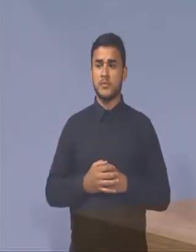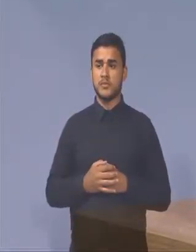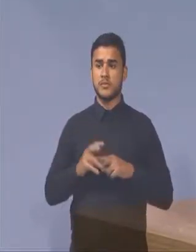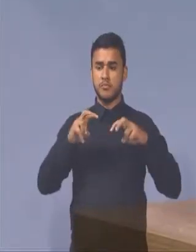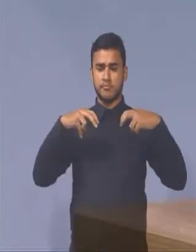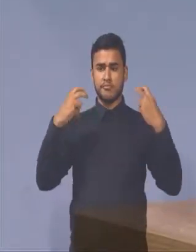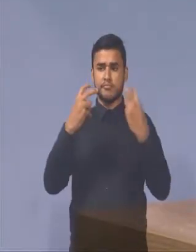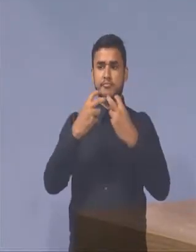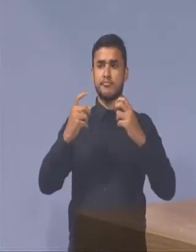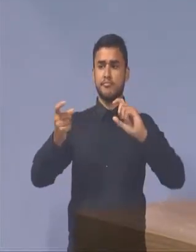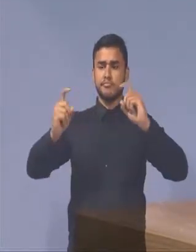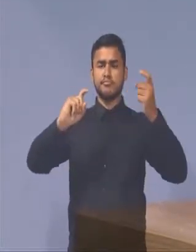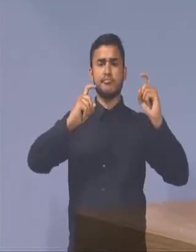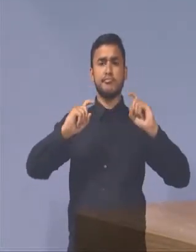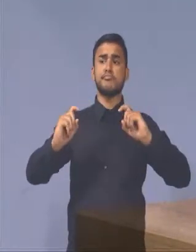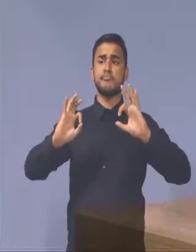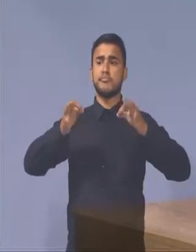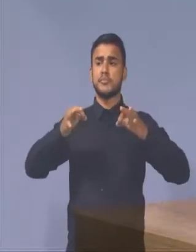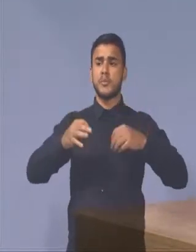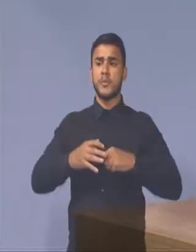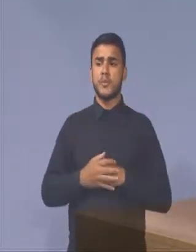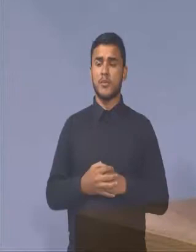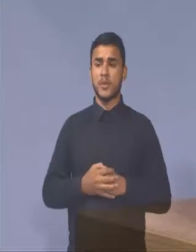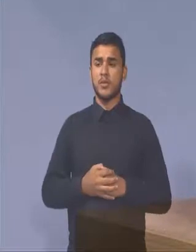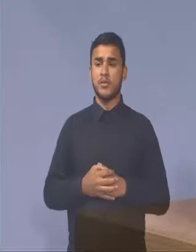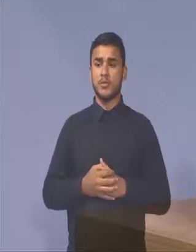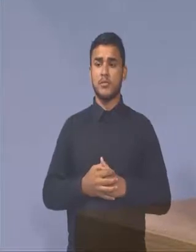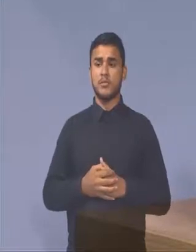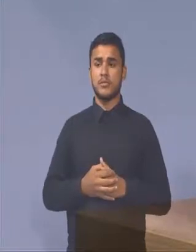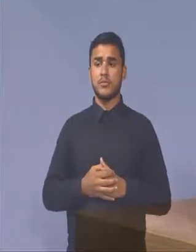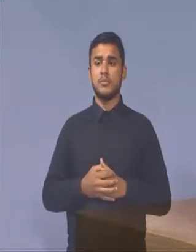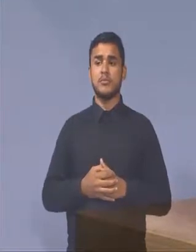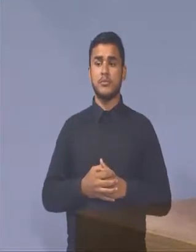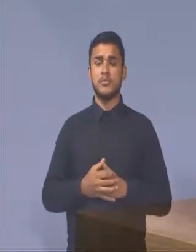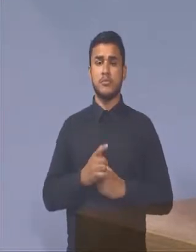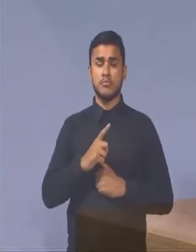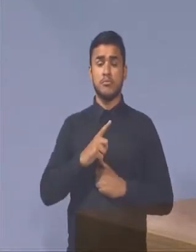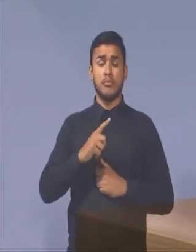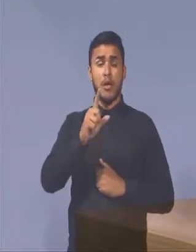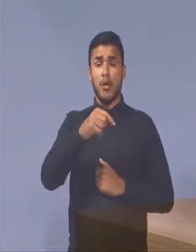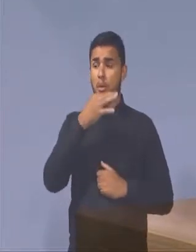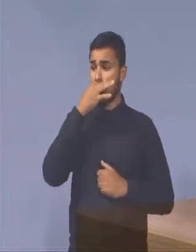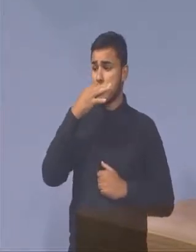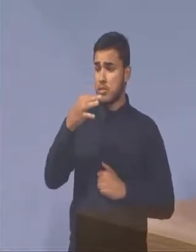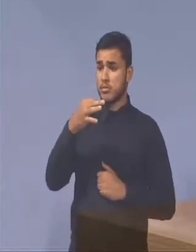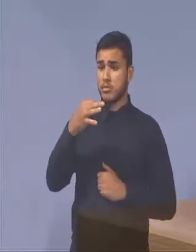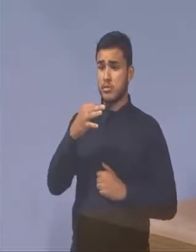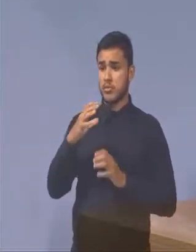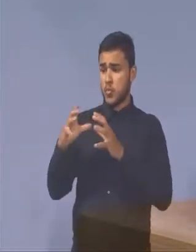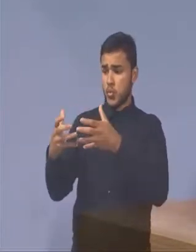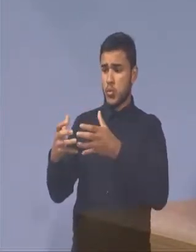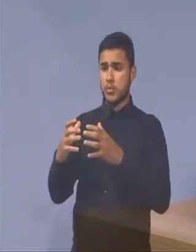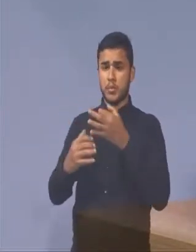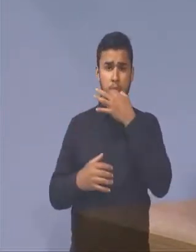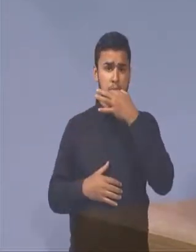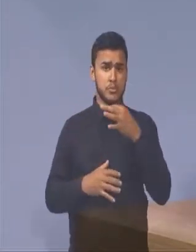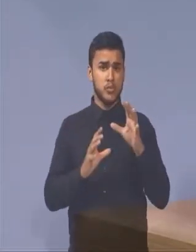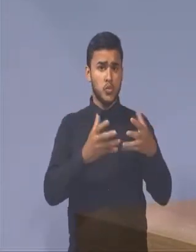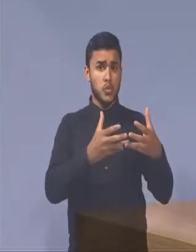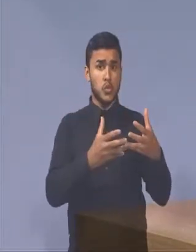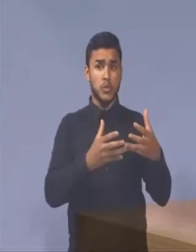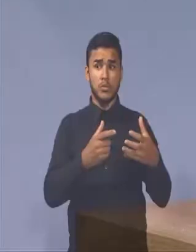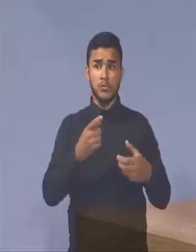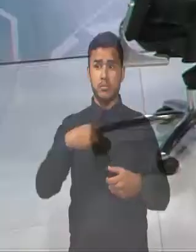o que é necessário é a gente transformar, por exemplo, essa mesa do lado de lá. Quer dizer, é esse nível que a gente tem que